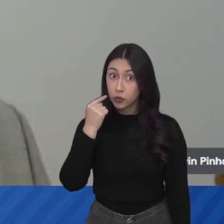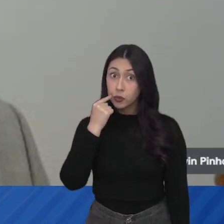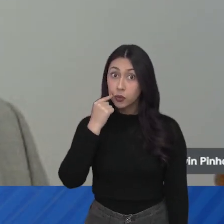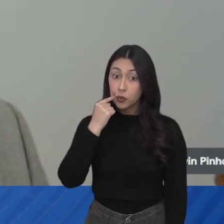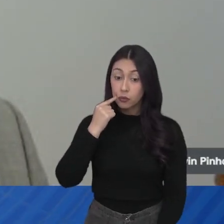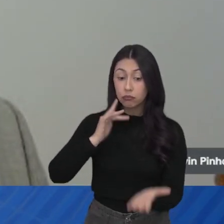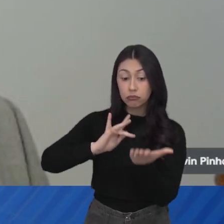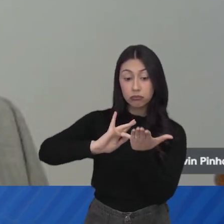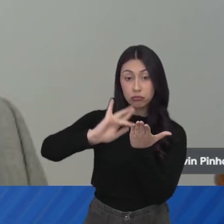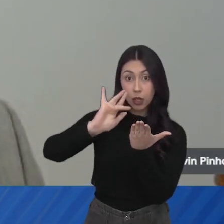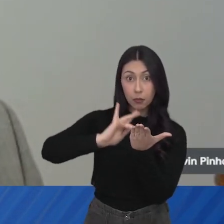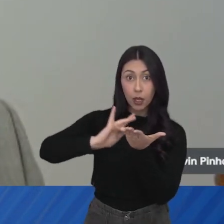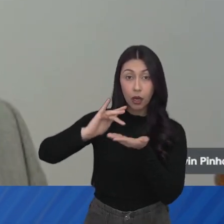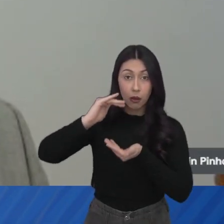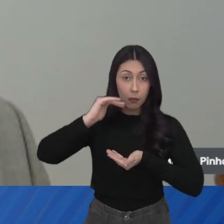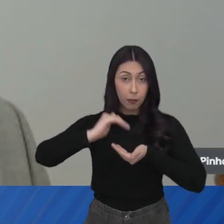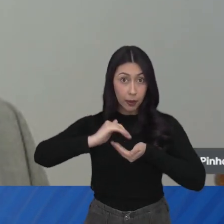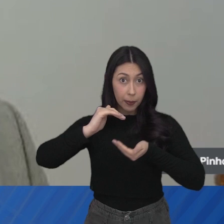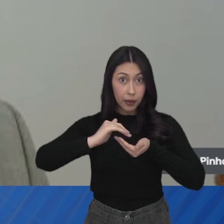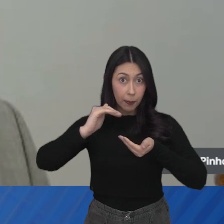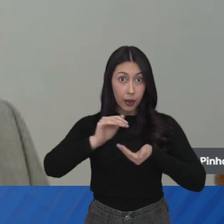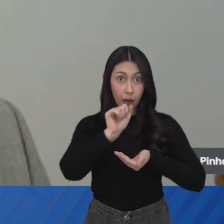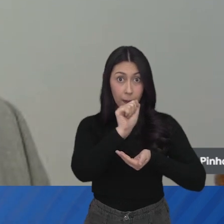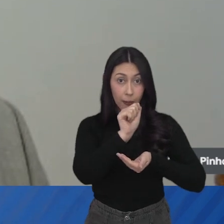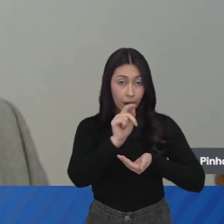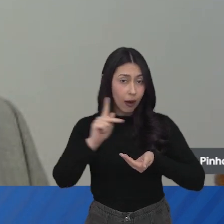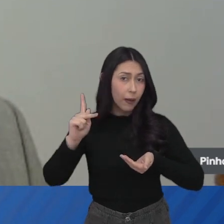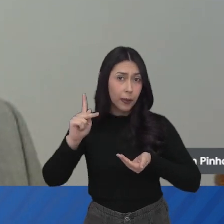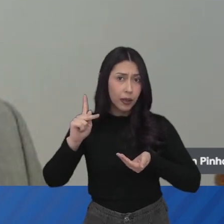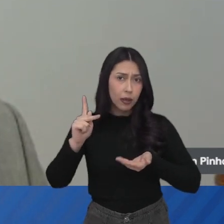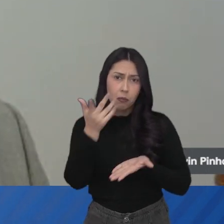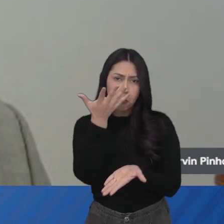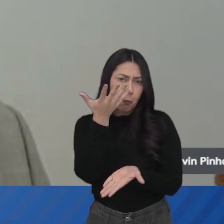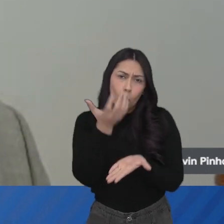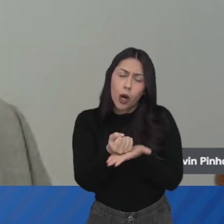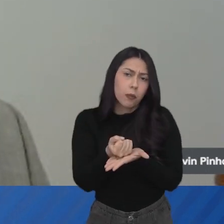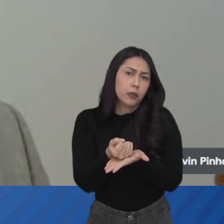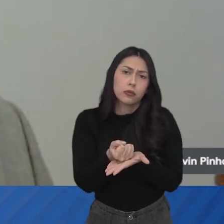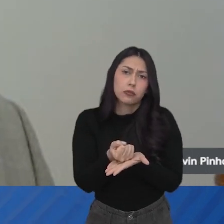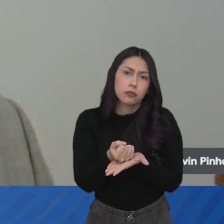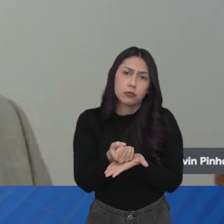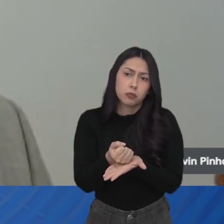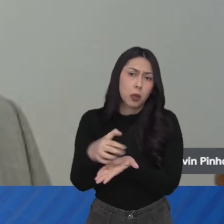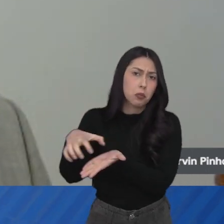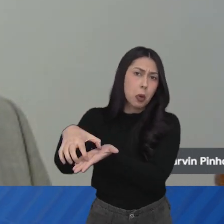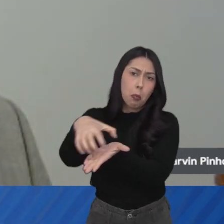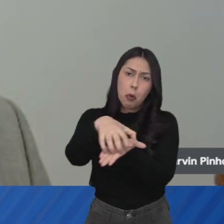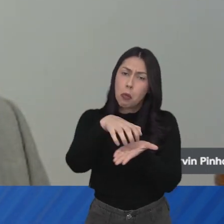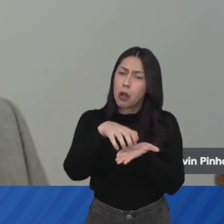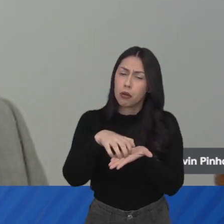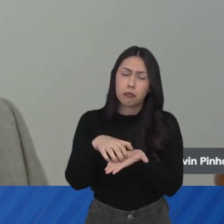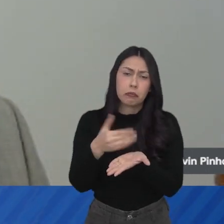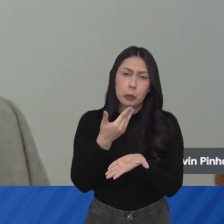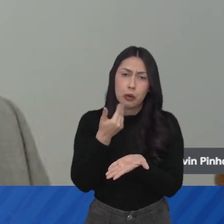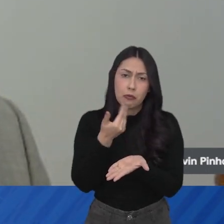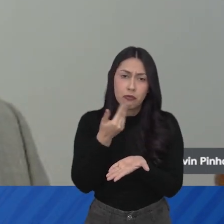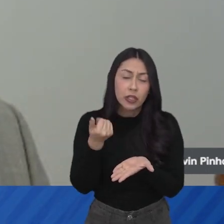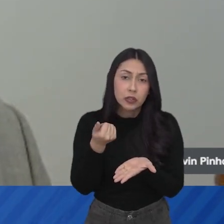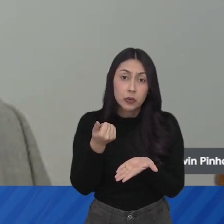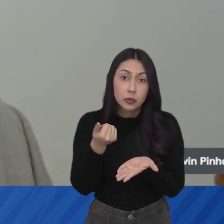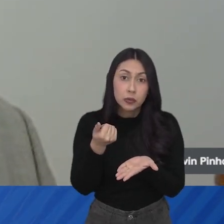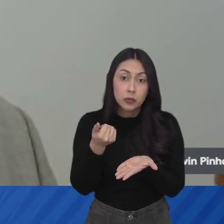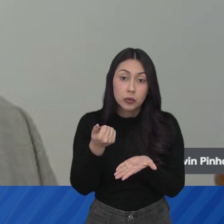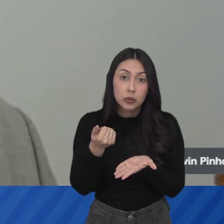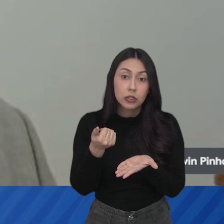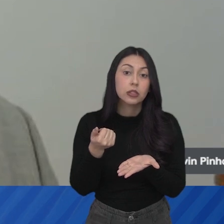deficiência auditiva, através do sistema Poupa Tempo, do aplicativo Poupa Tempo, que é baixado em qualquer loja de aplicativo de